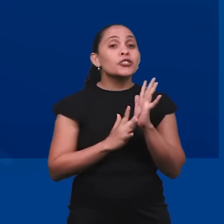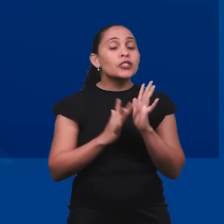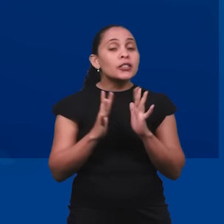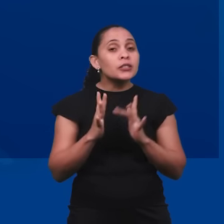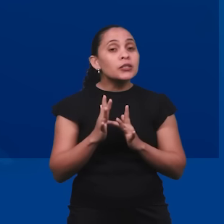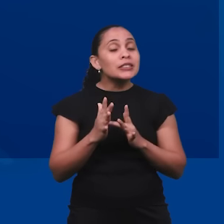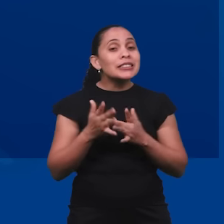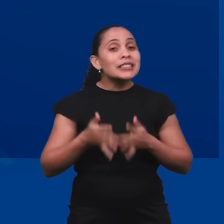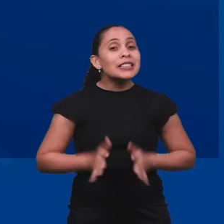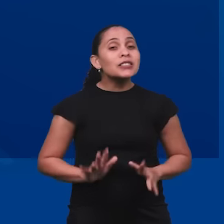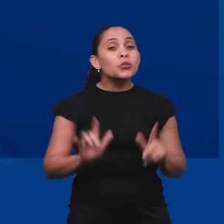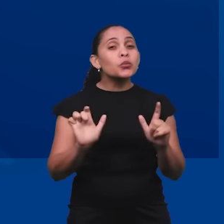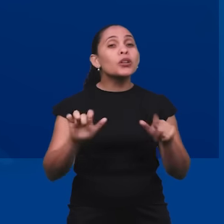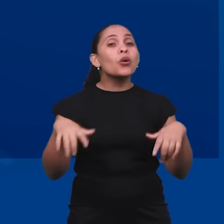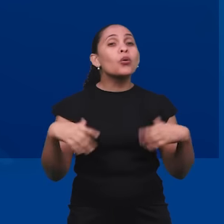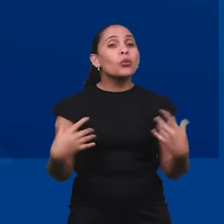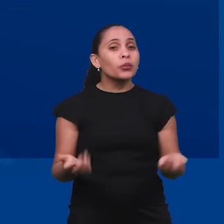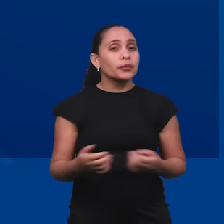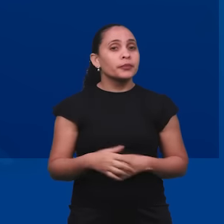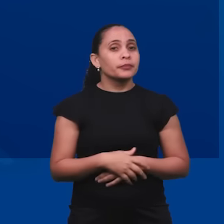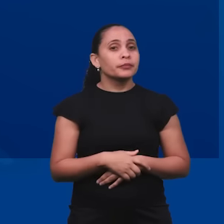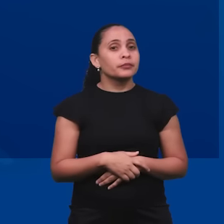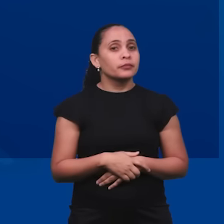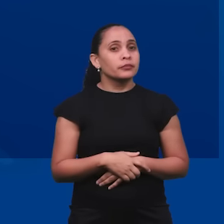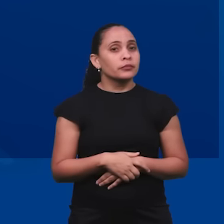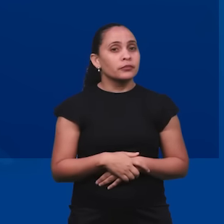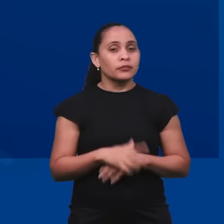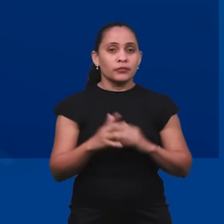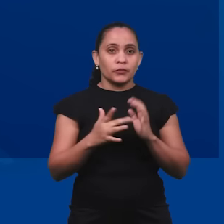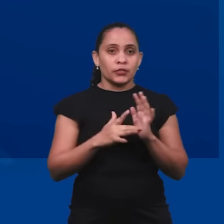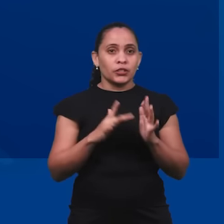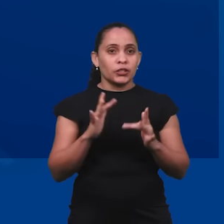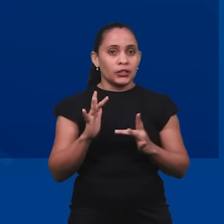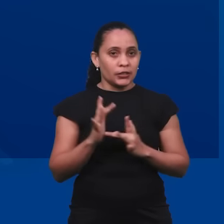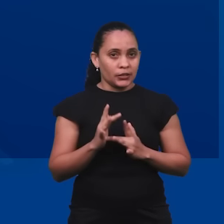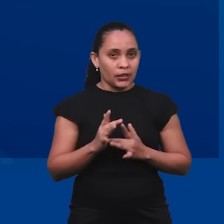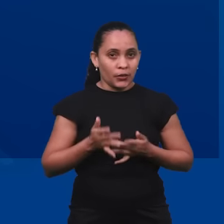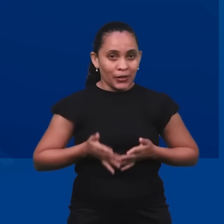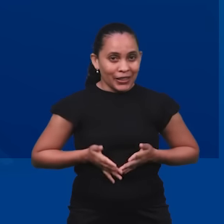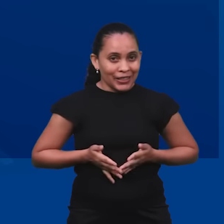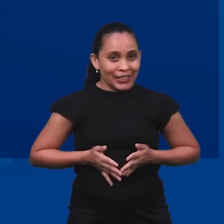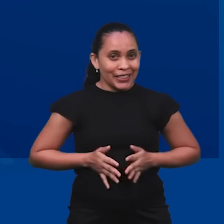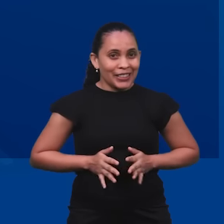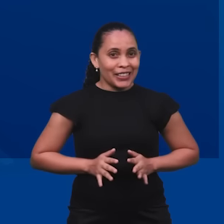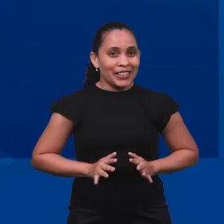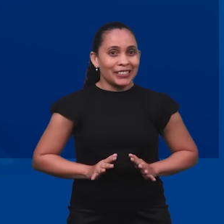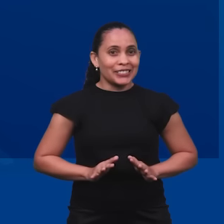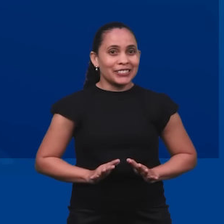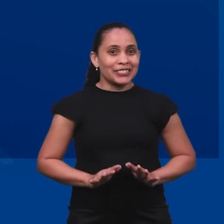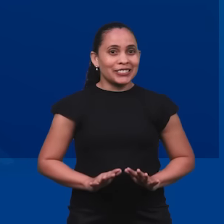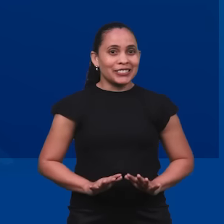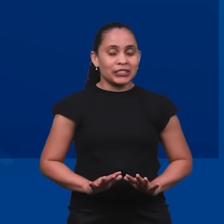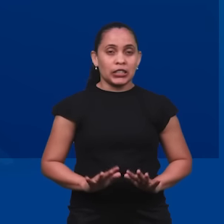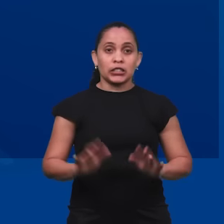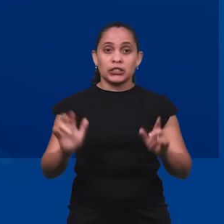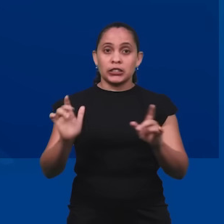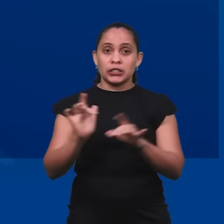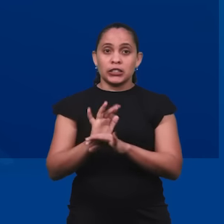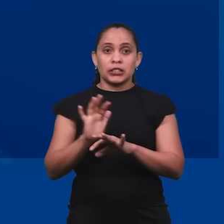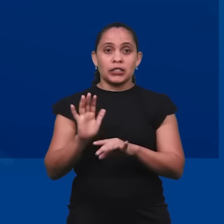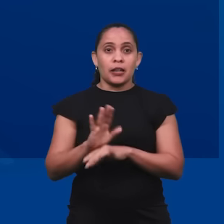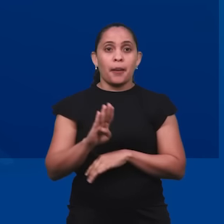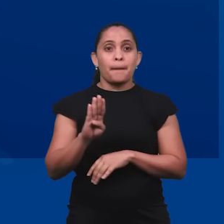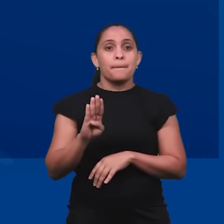Jesus nasceu? Ó, Jesus nasceu na cidade de